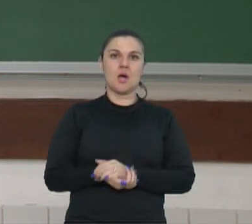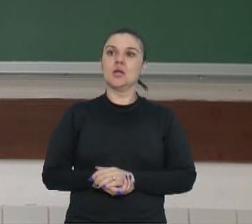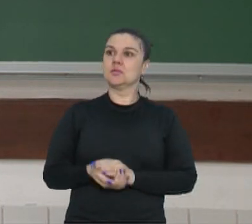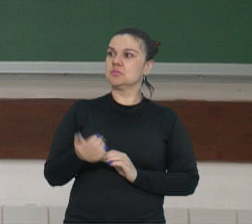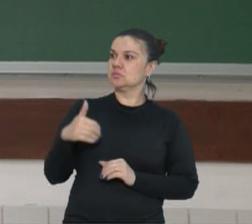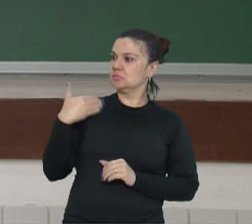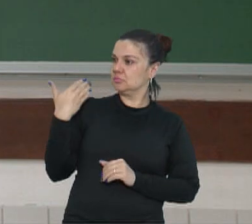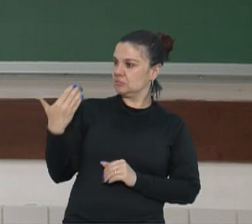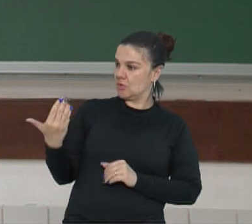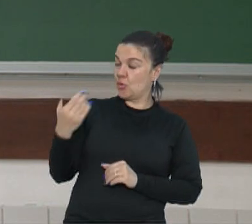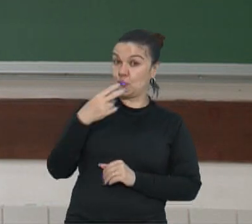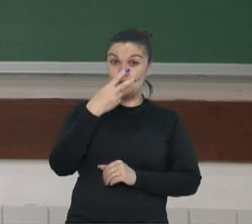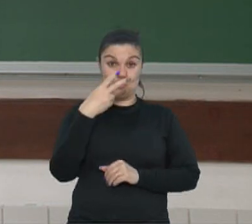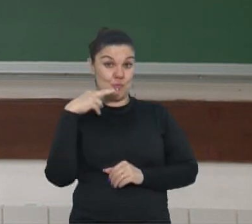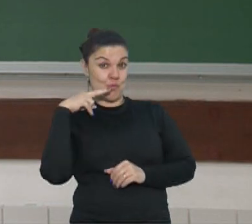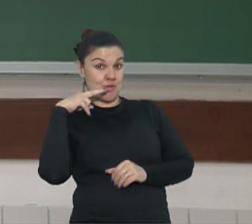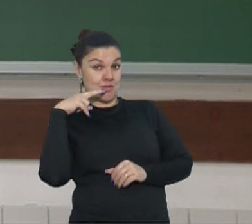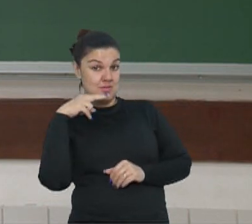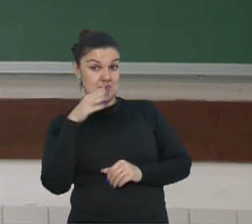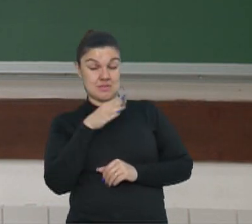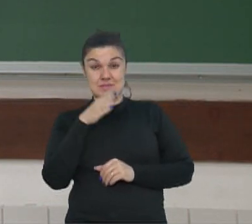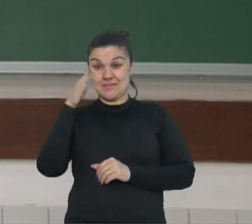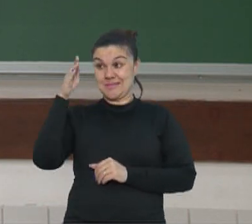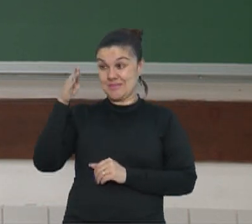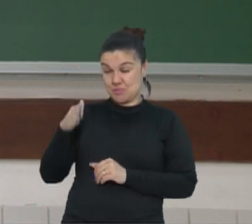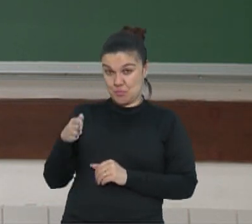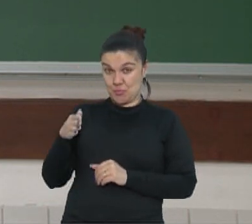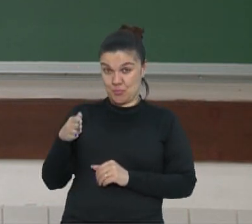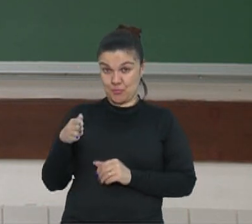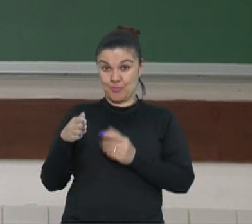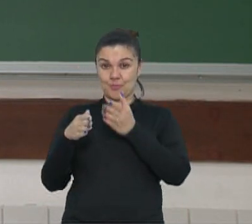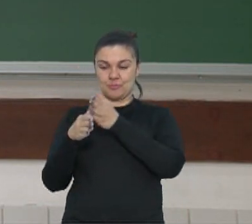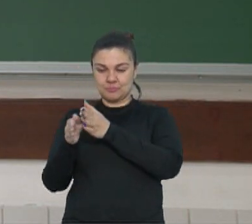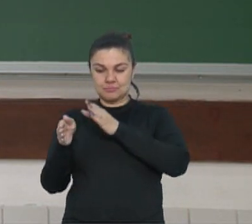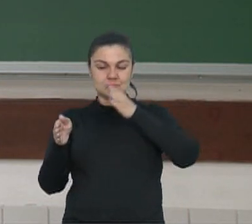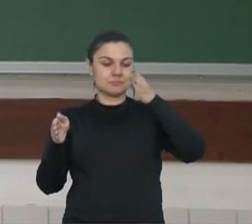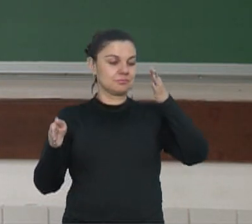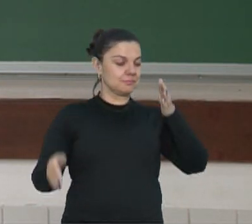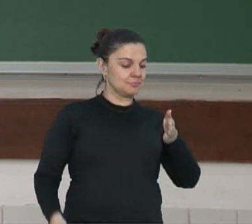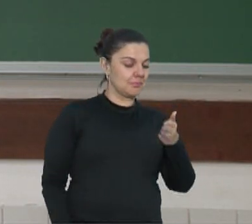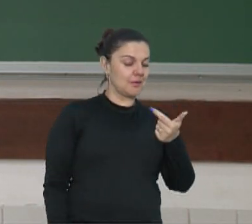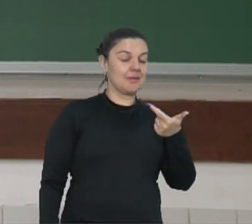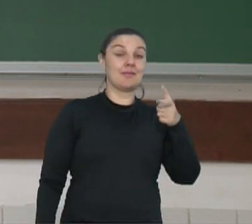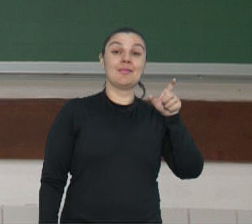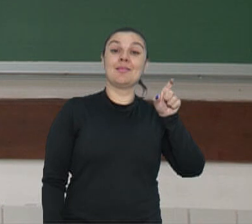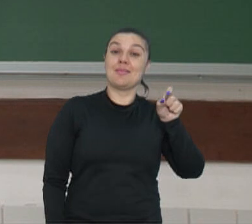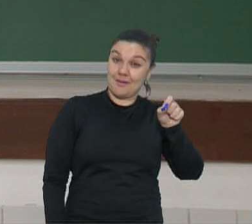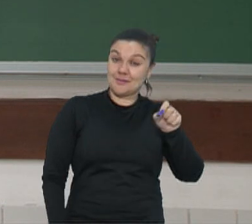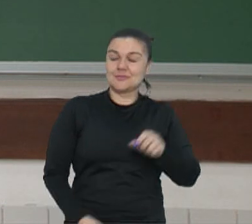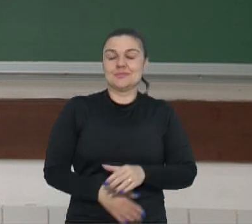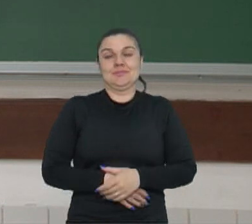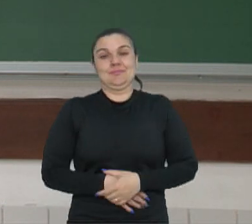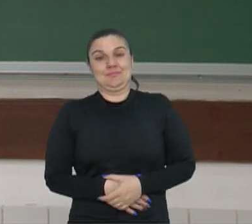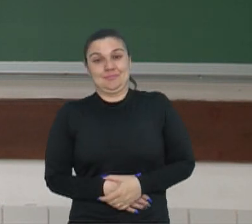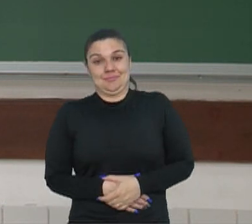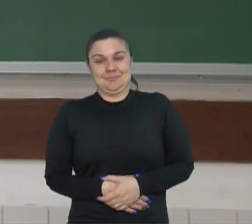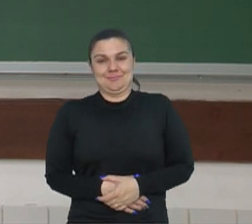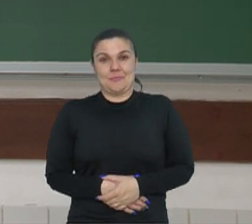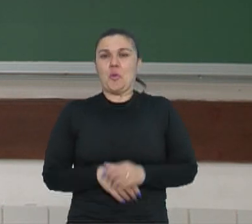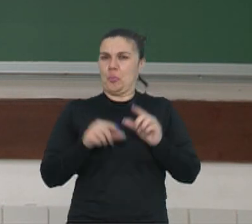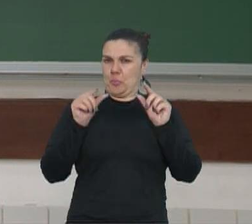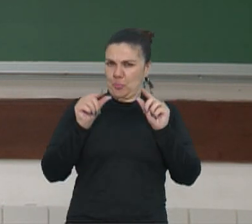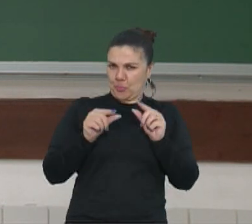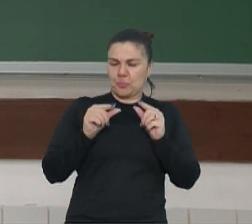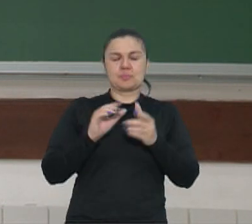De 2.000 átomos de enxofre para cada 1 milhão de partículas, diminuímos para 10 átomos